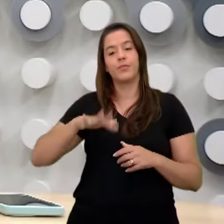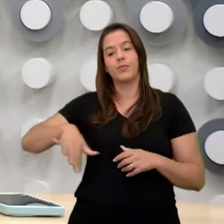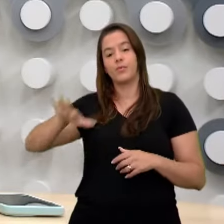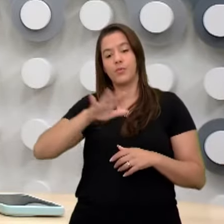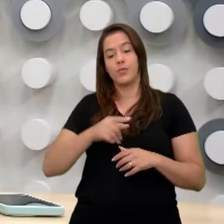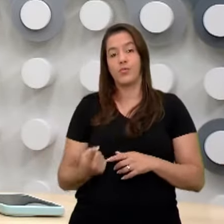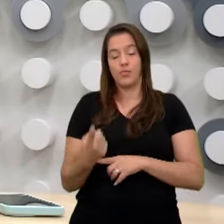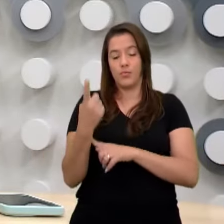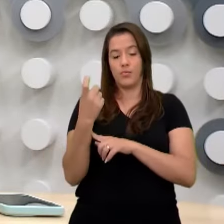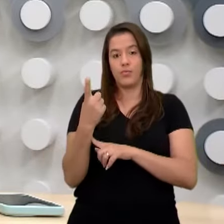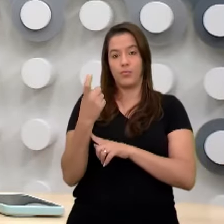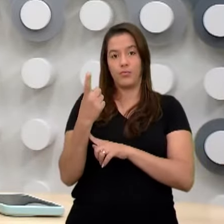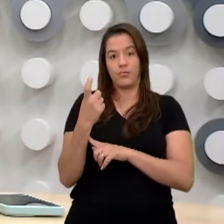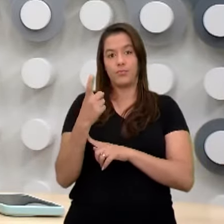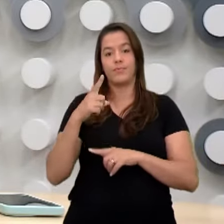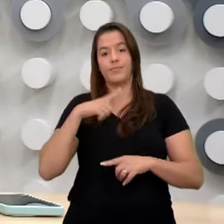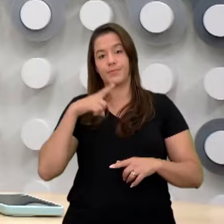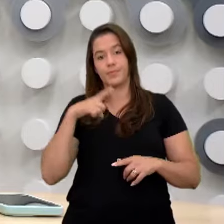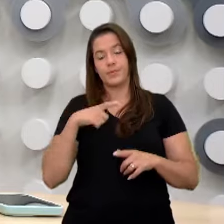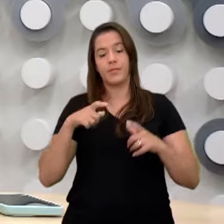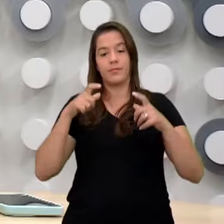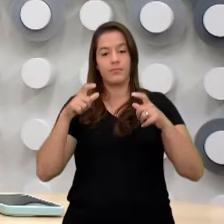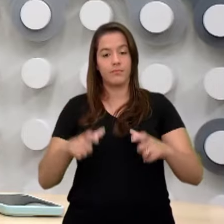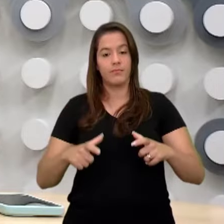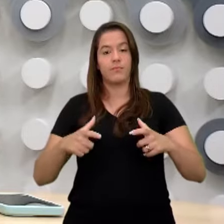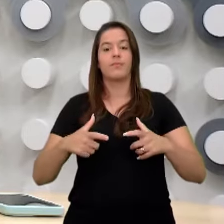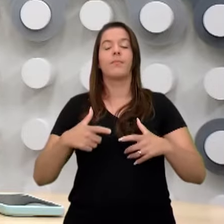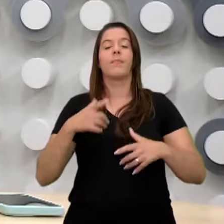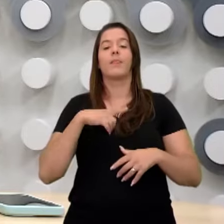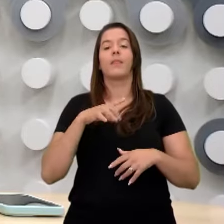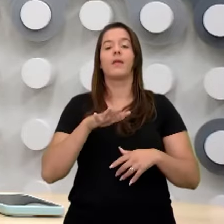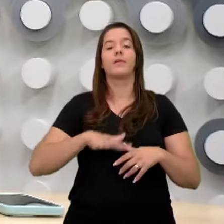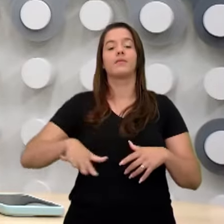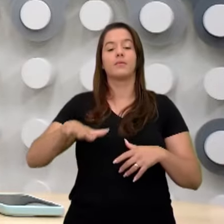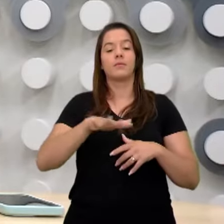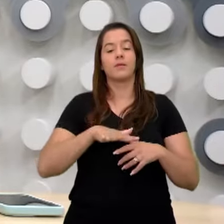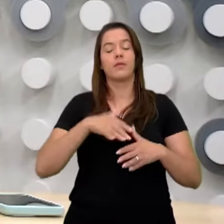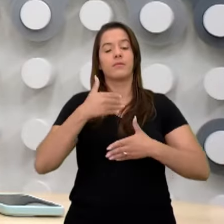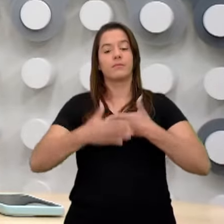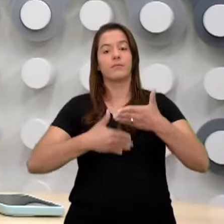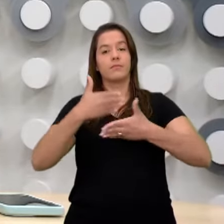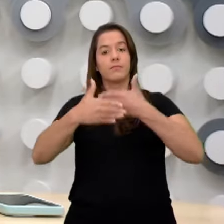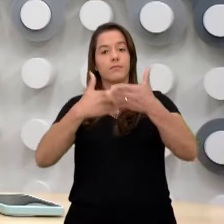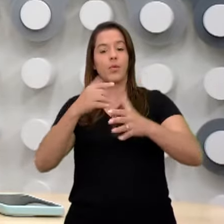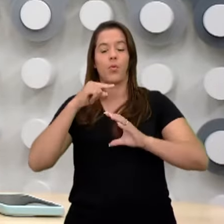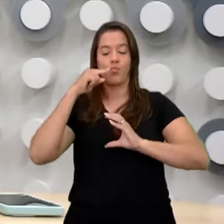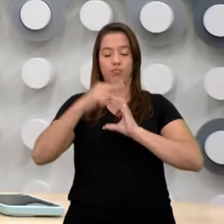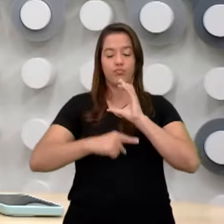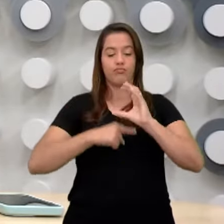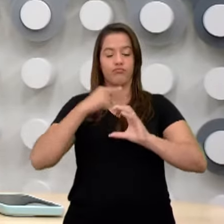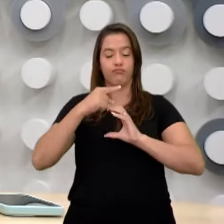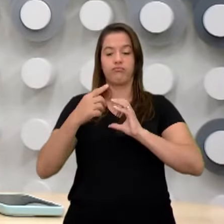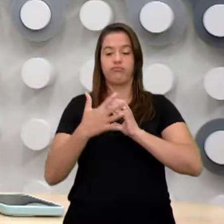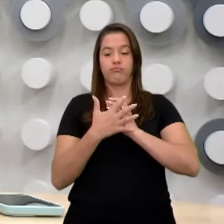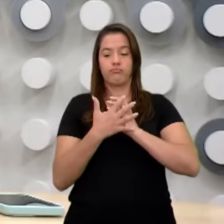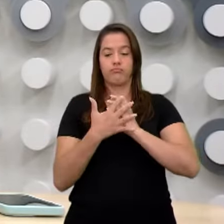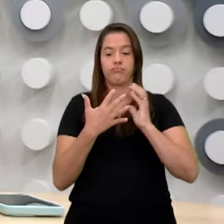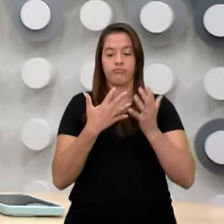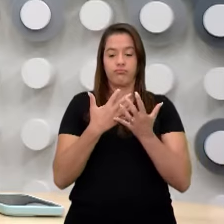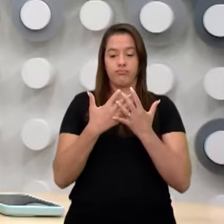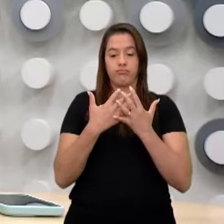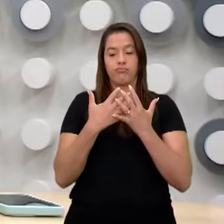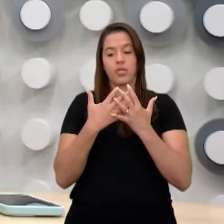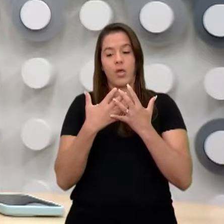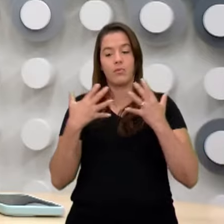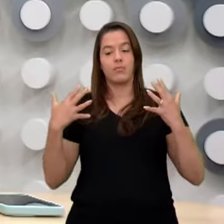um único continente, a Pangeia, ela com o passar do tempo, né, ela foi se separando, né,